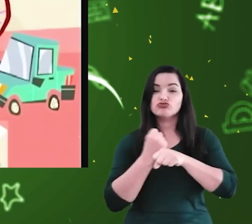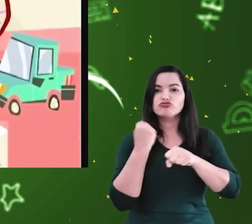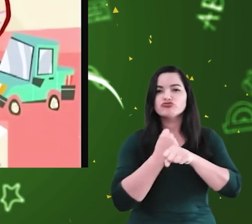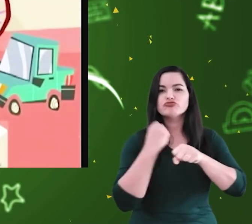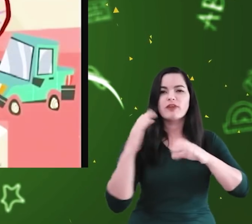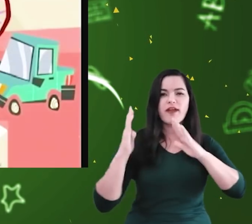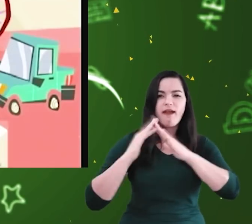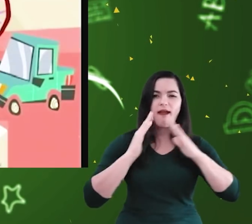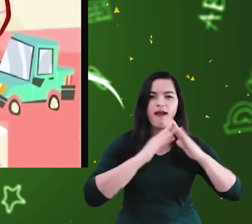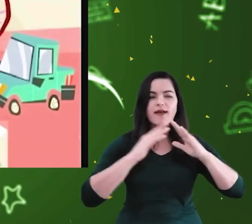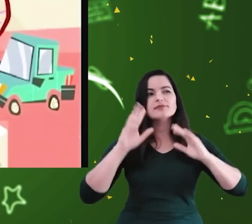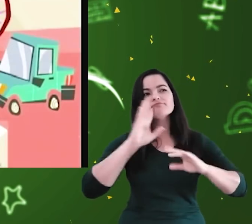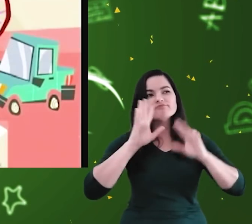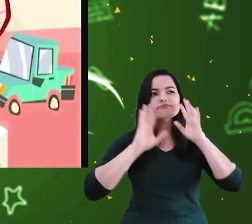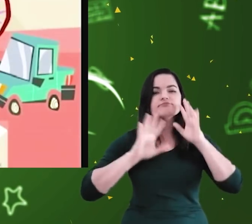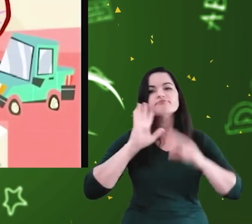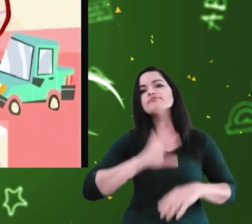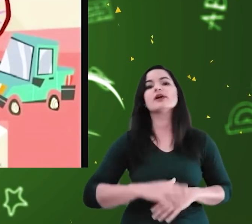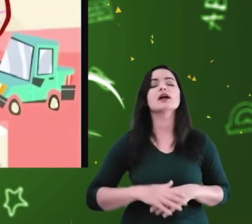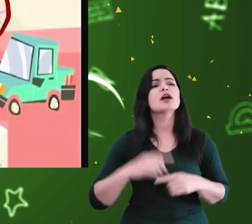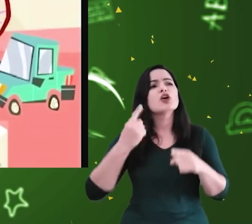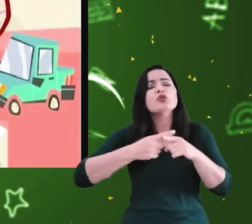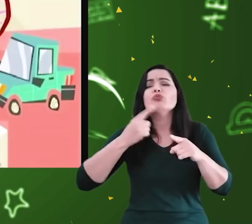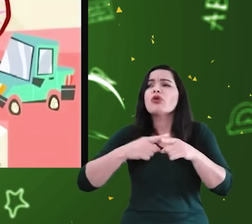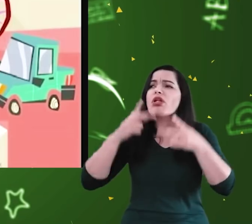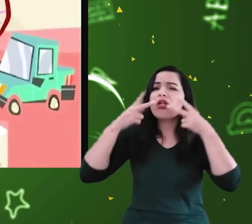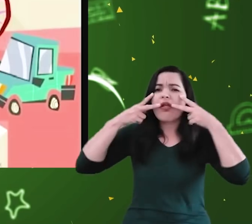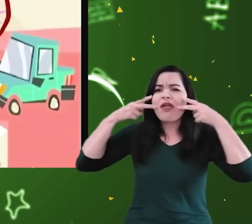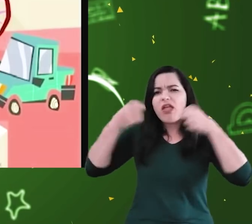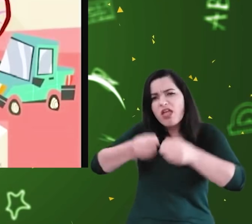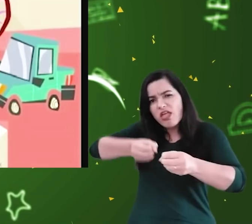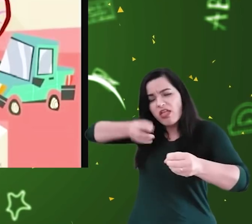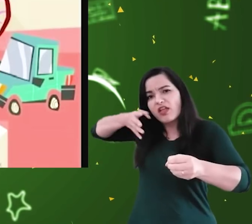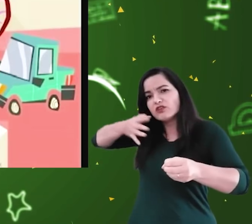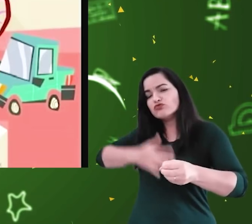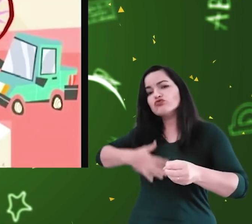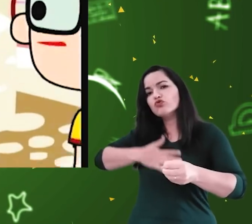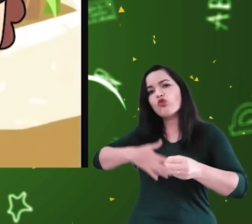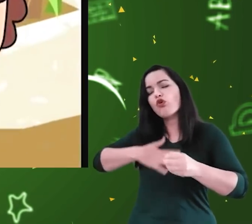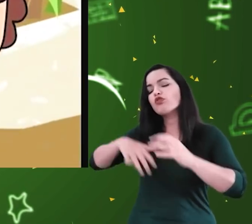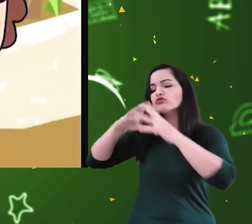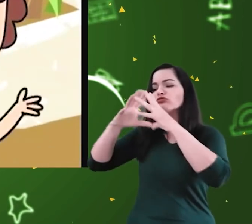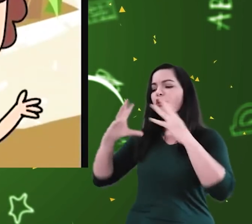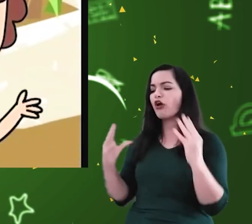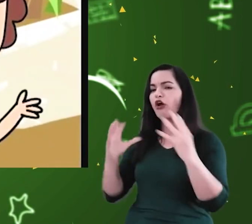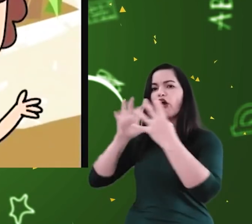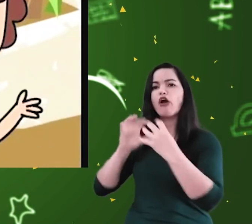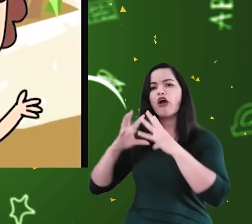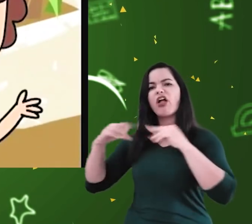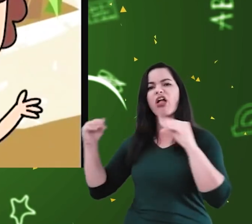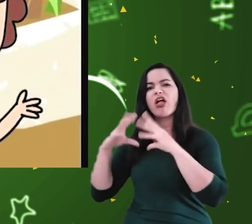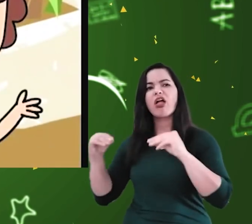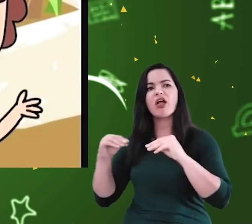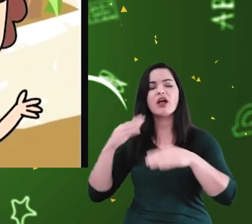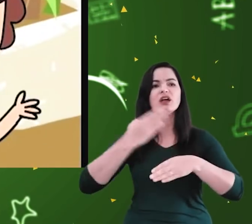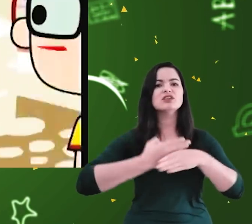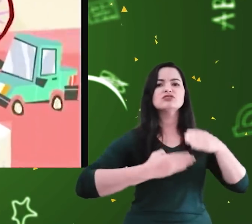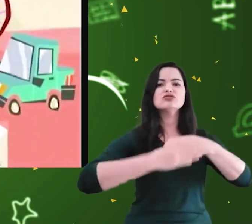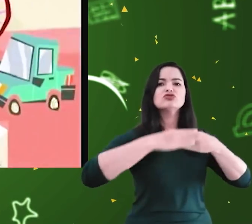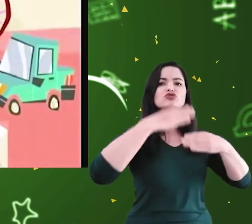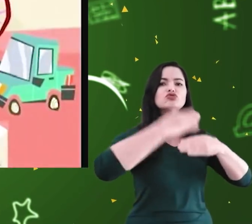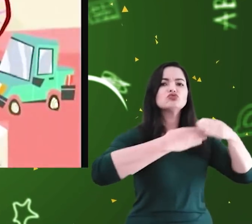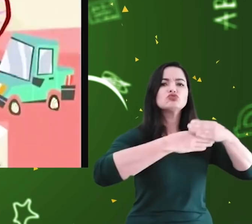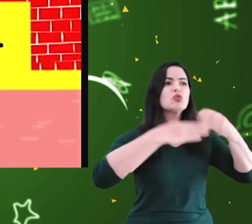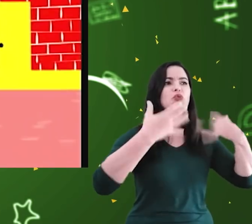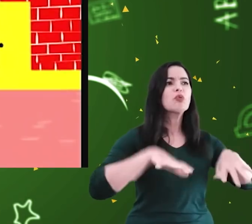É. Por que será que os índios preferem oca de palha e não casa de tijolo, hein? Ué, tem alguma diferença prática?